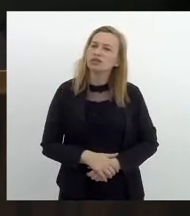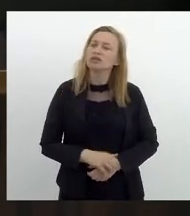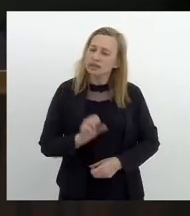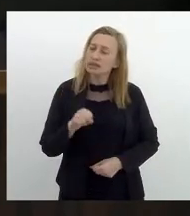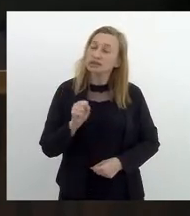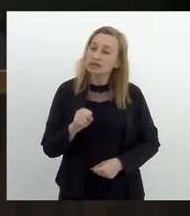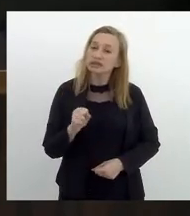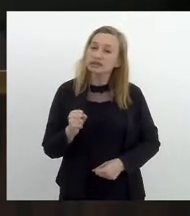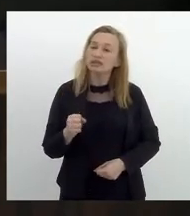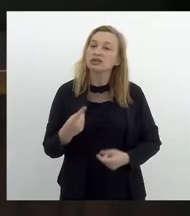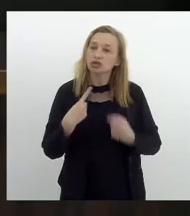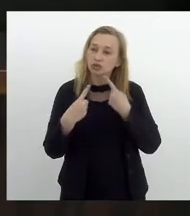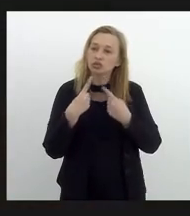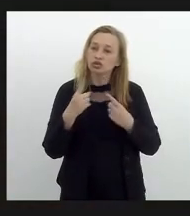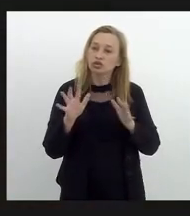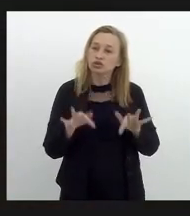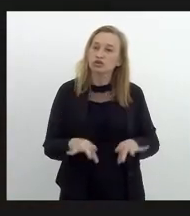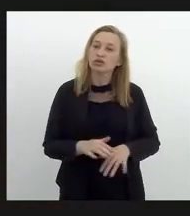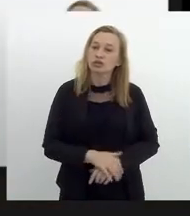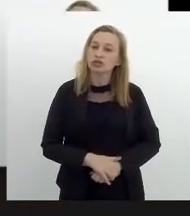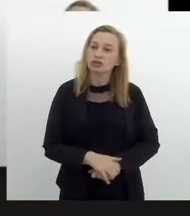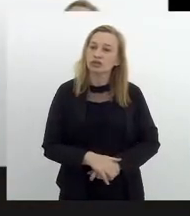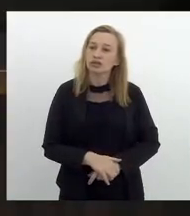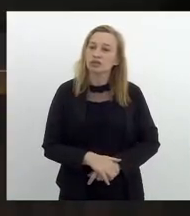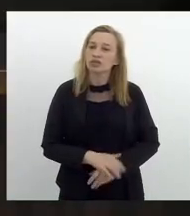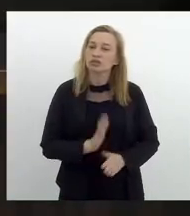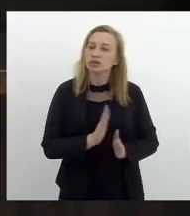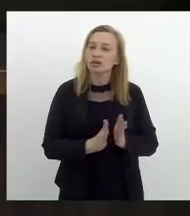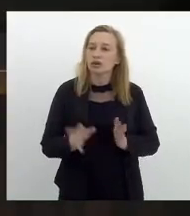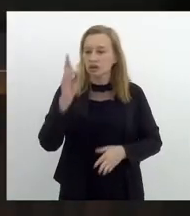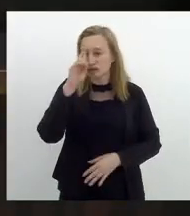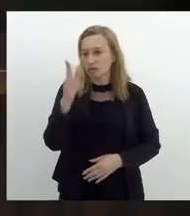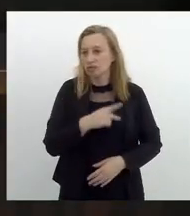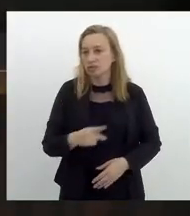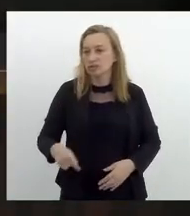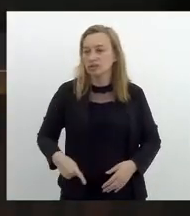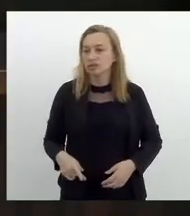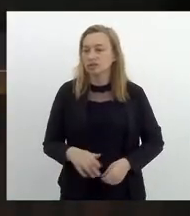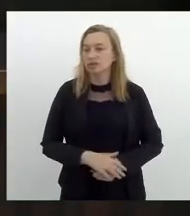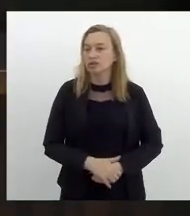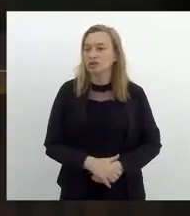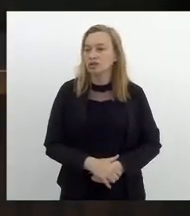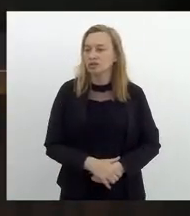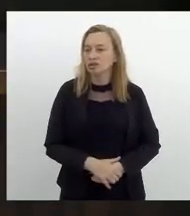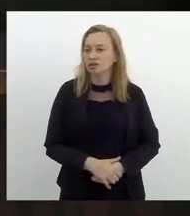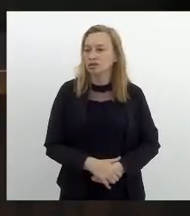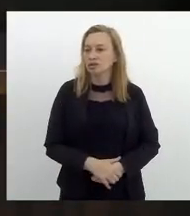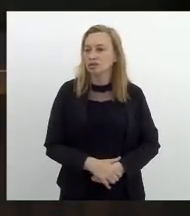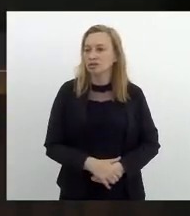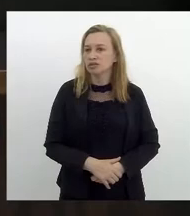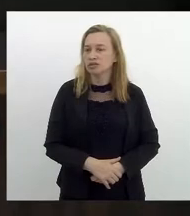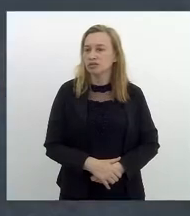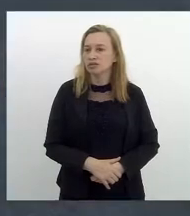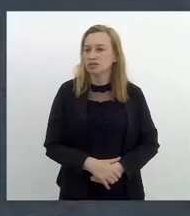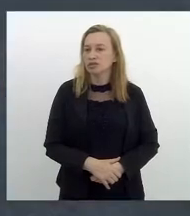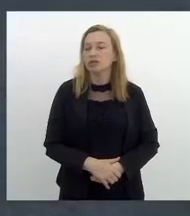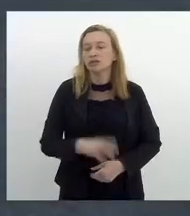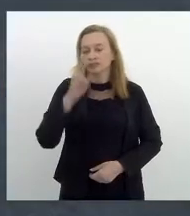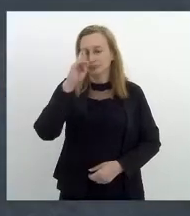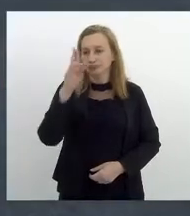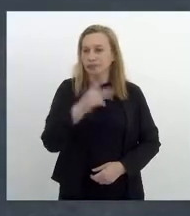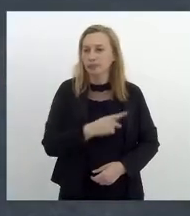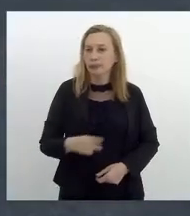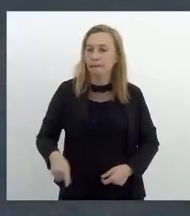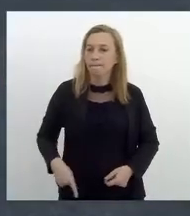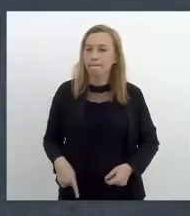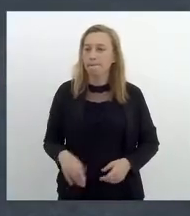Isso, me inscrever para discutir ao final. Tá. Perfeito. Pela ordem, senhor presidente. Pela ordem, deputada Renata Souza. Senhor